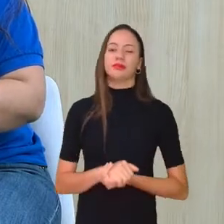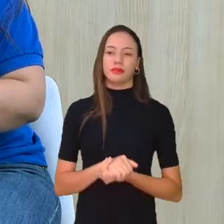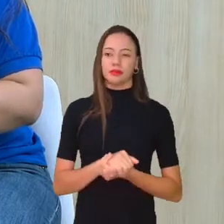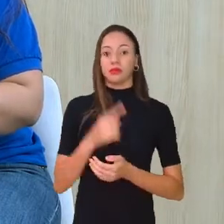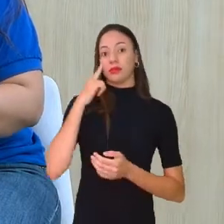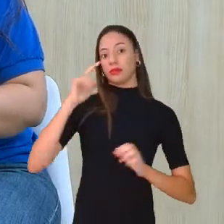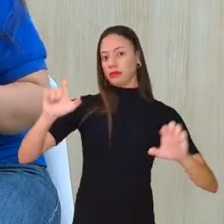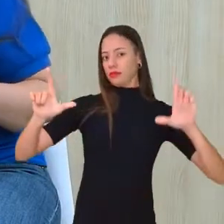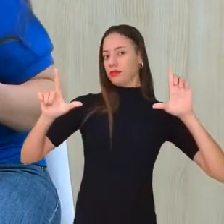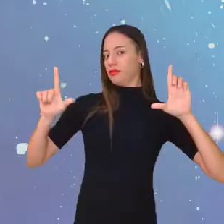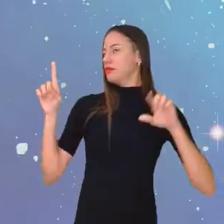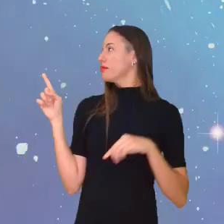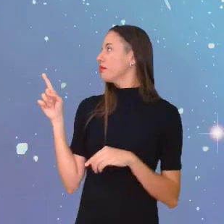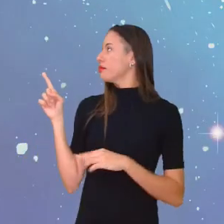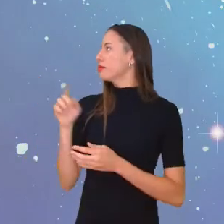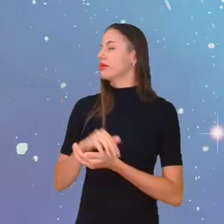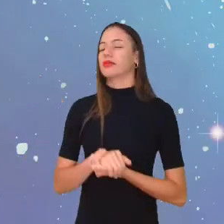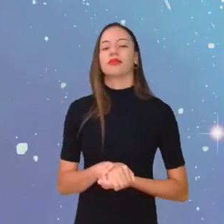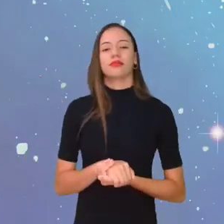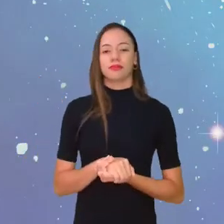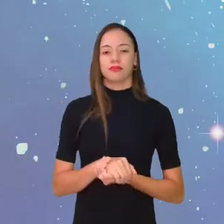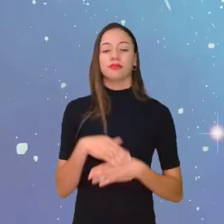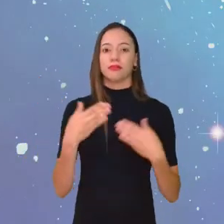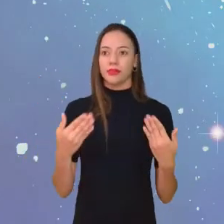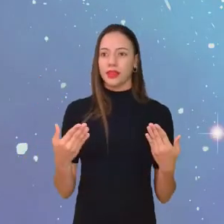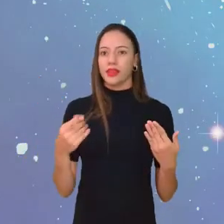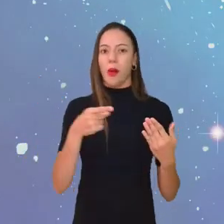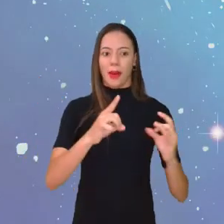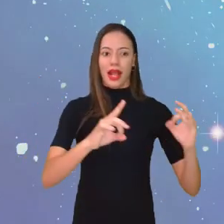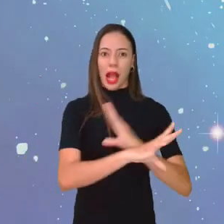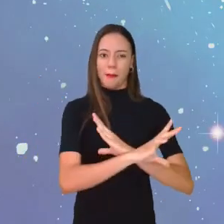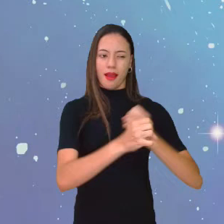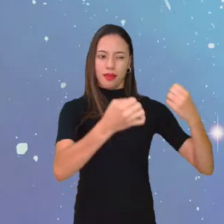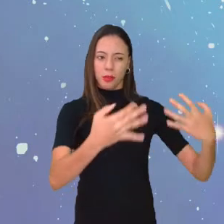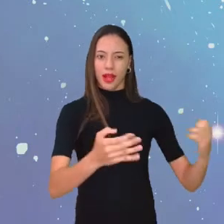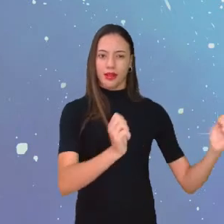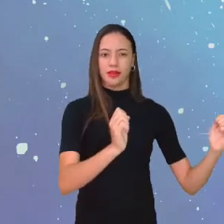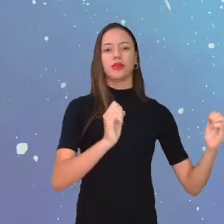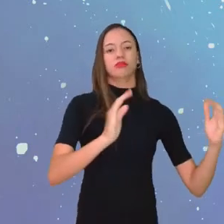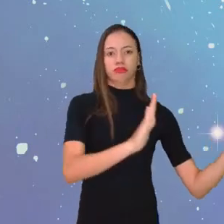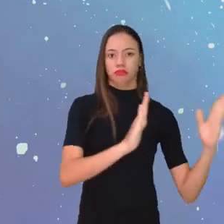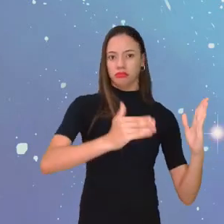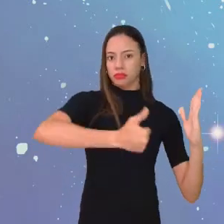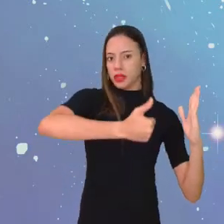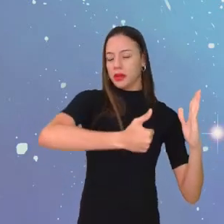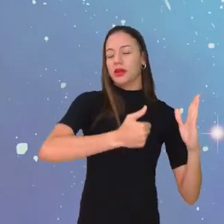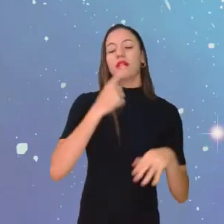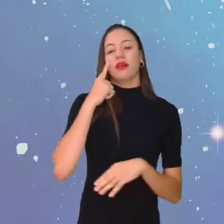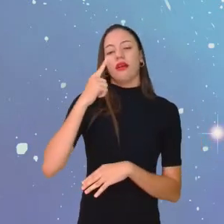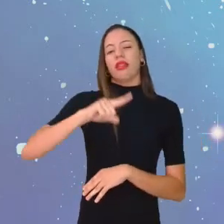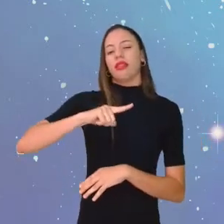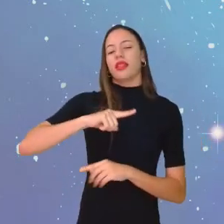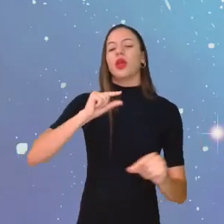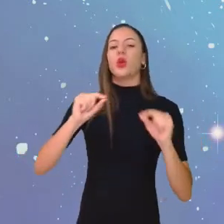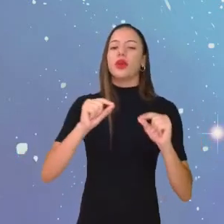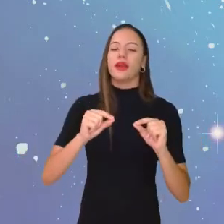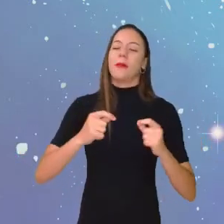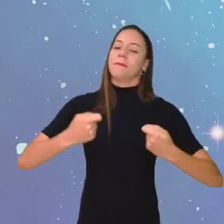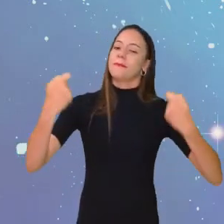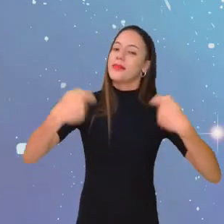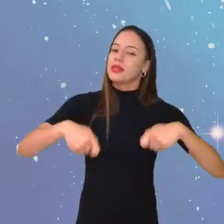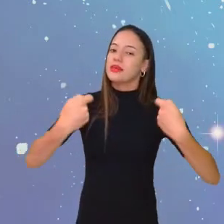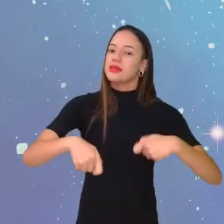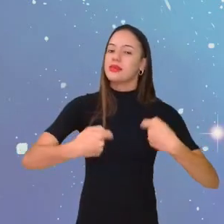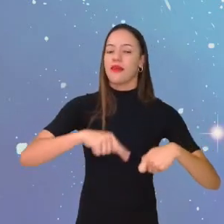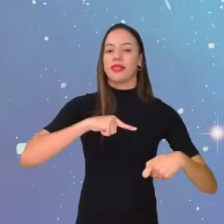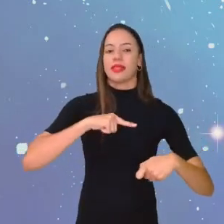vez na tela. Então, percebe que, para a gente fechar essa parte aí, Carla, é basicamente isso, né? Ou seja, a gente tinha lá a necessidade de